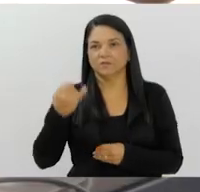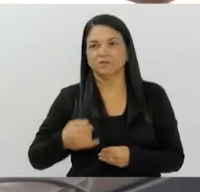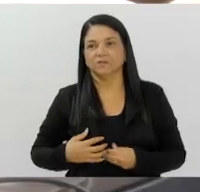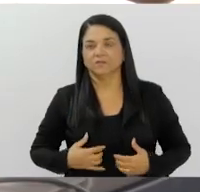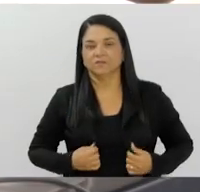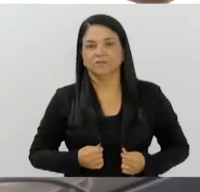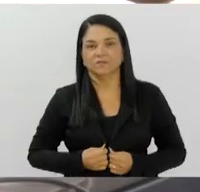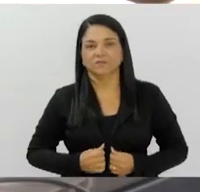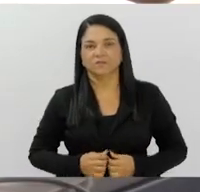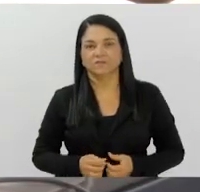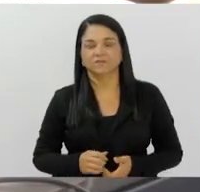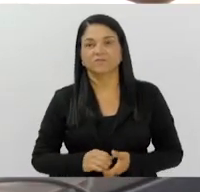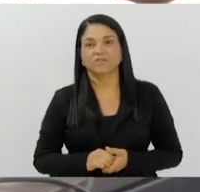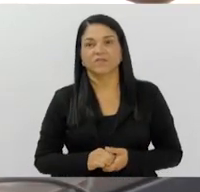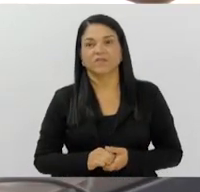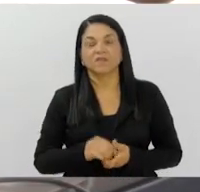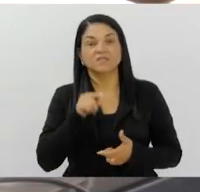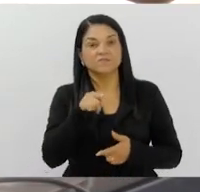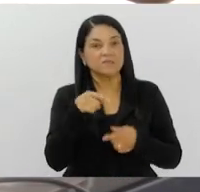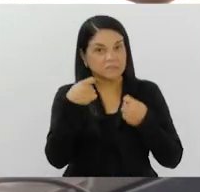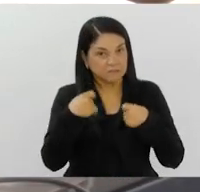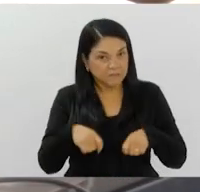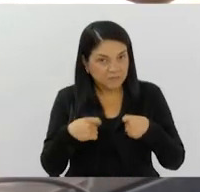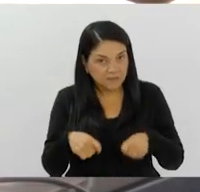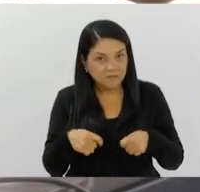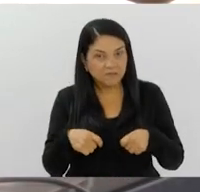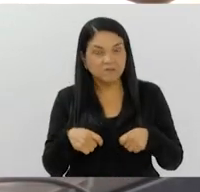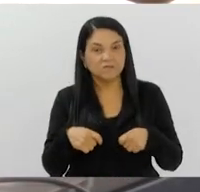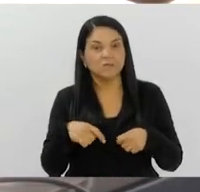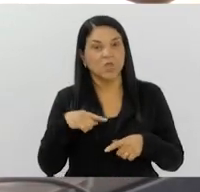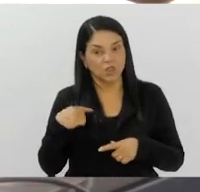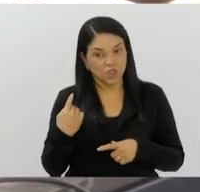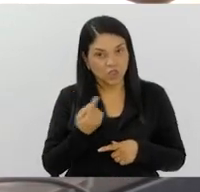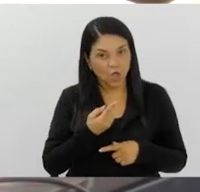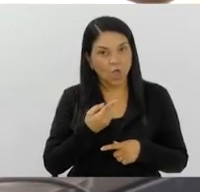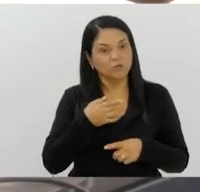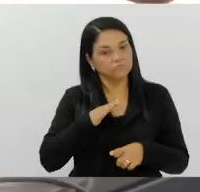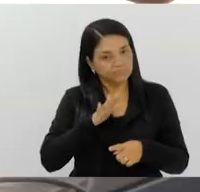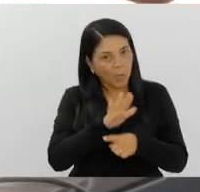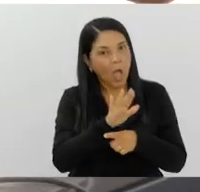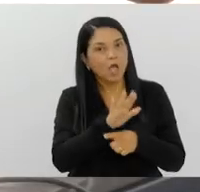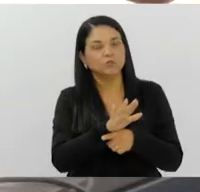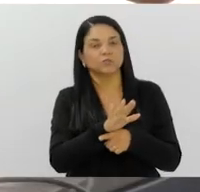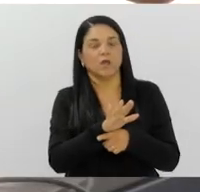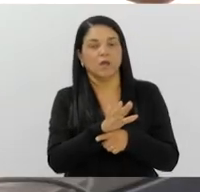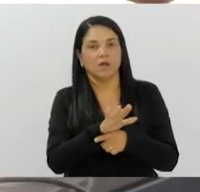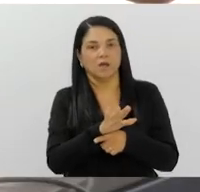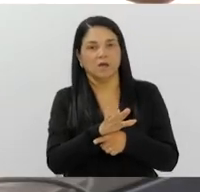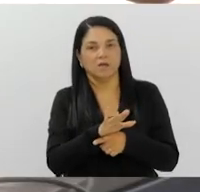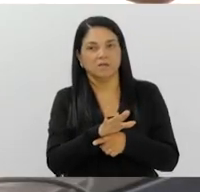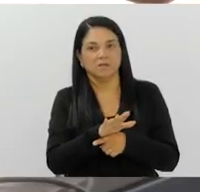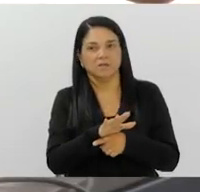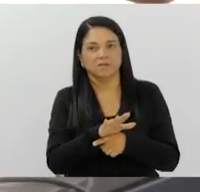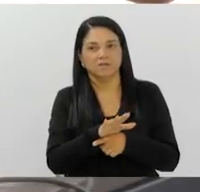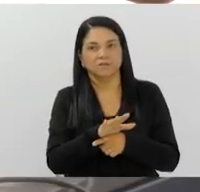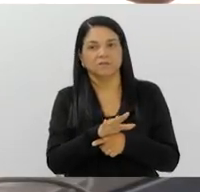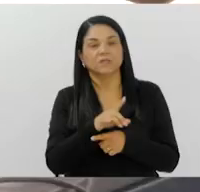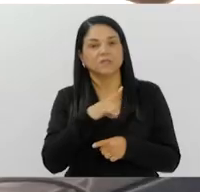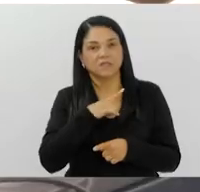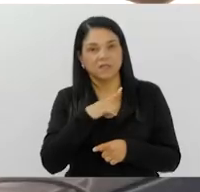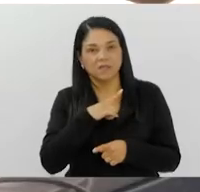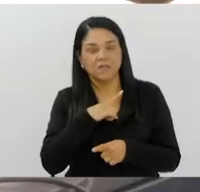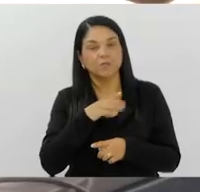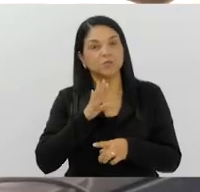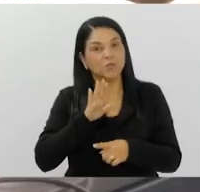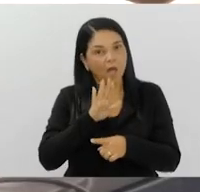importante e se vocês precisarem nós temos Como contribuir muito nós temos como